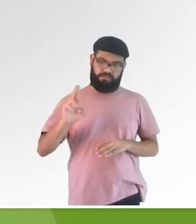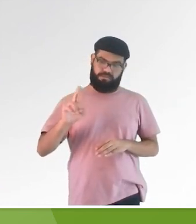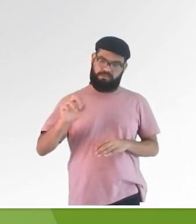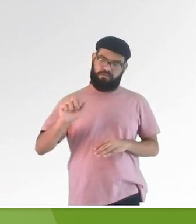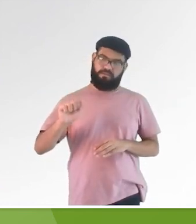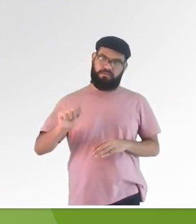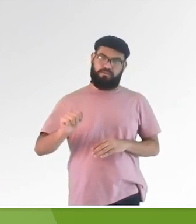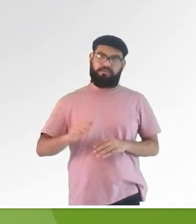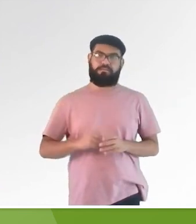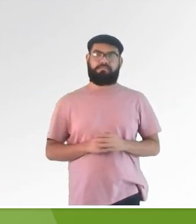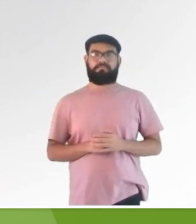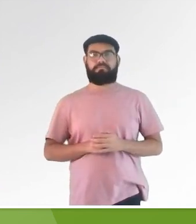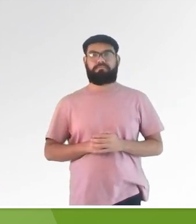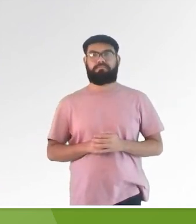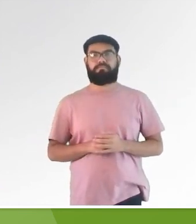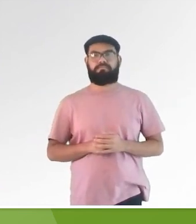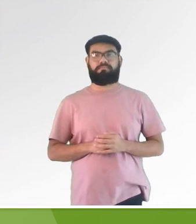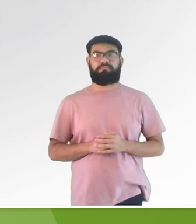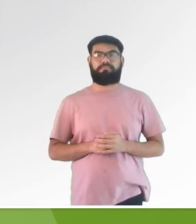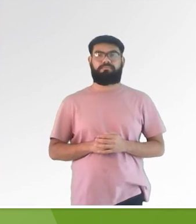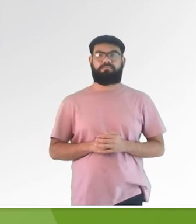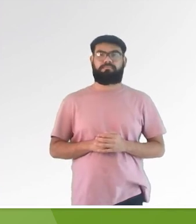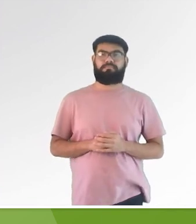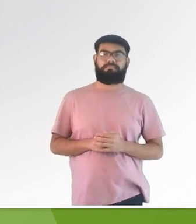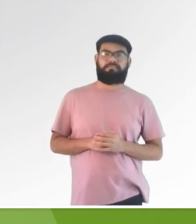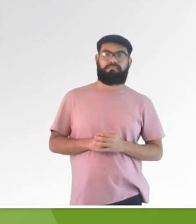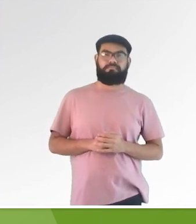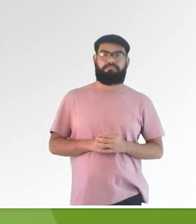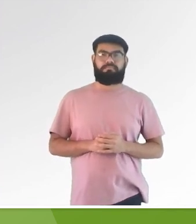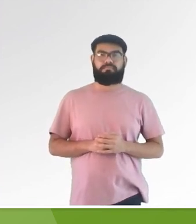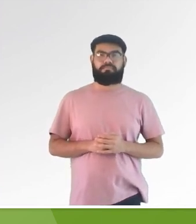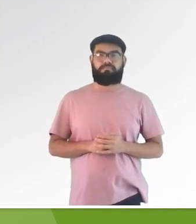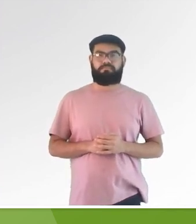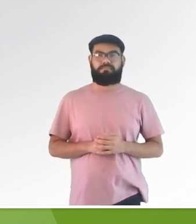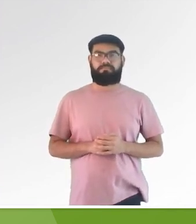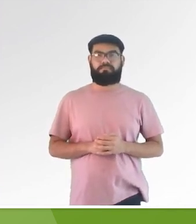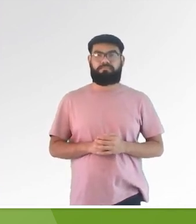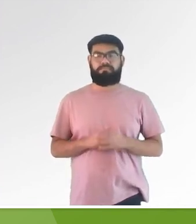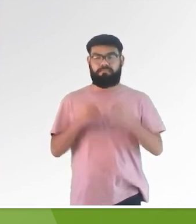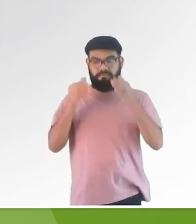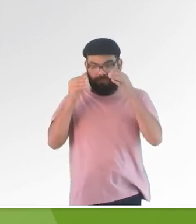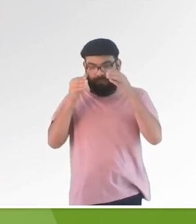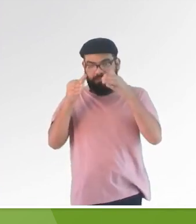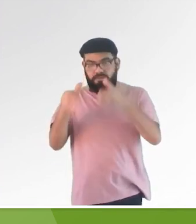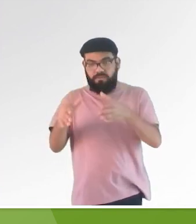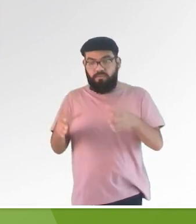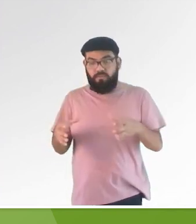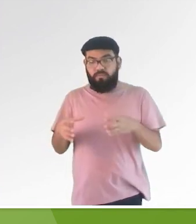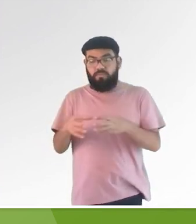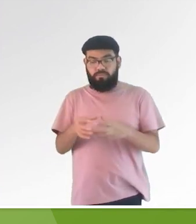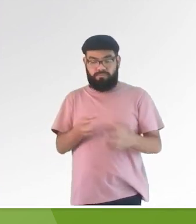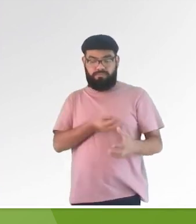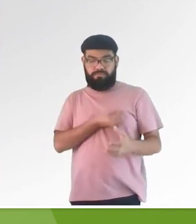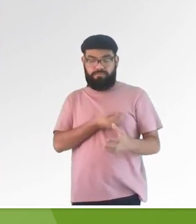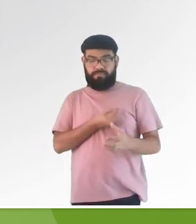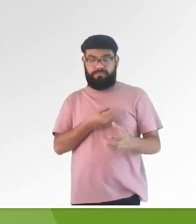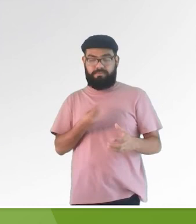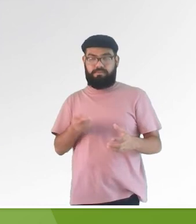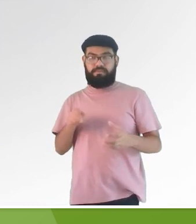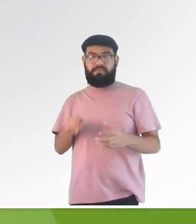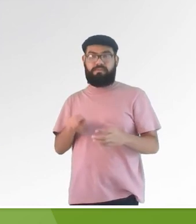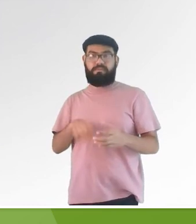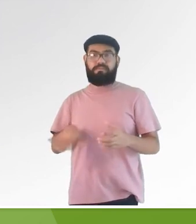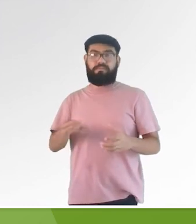ali falando da biosfera, né, que se refere a todo o conjunto de seres vivos existentes no caso do